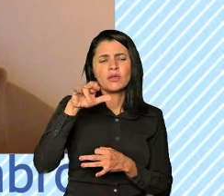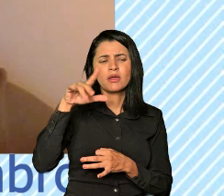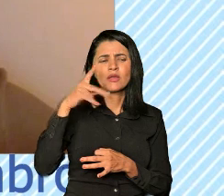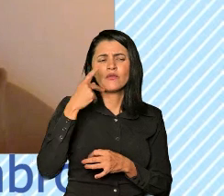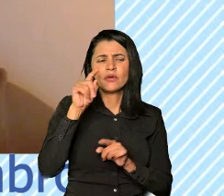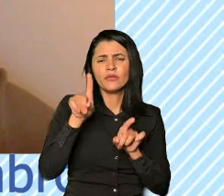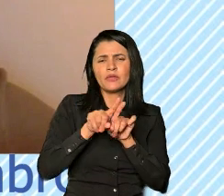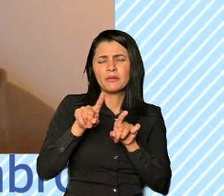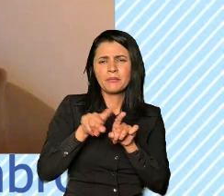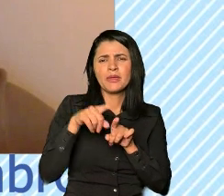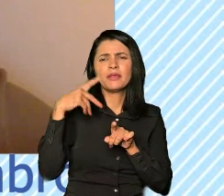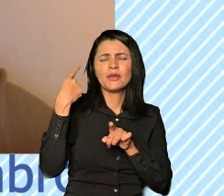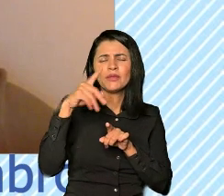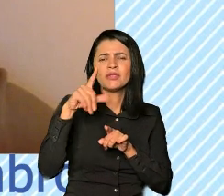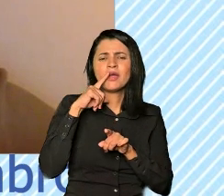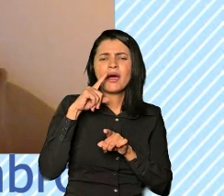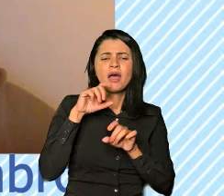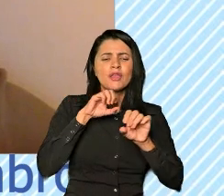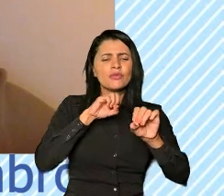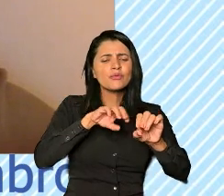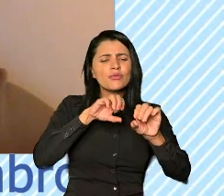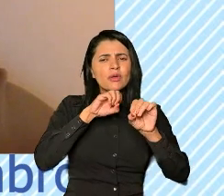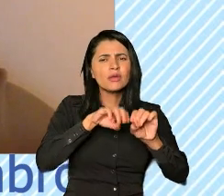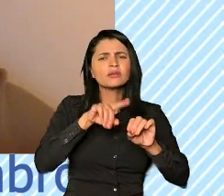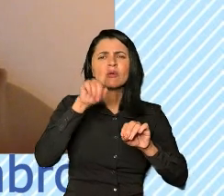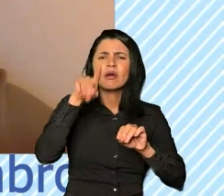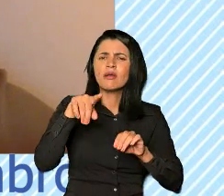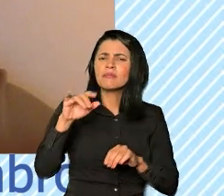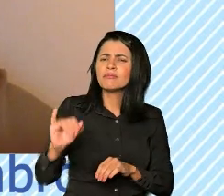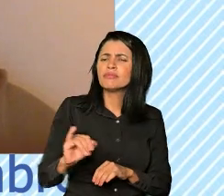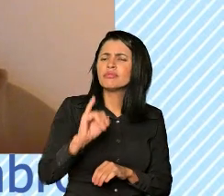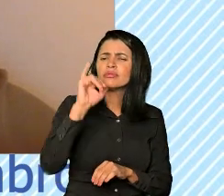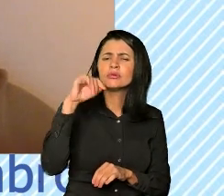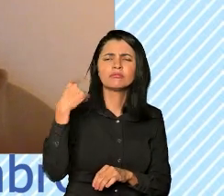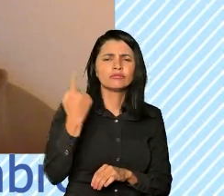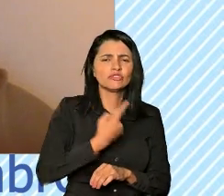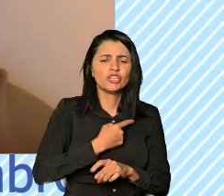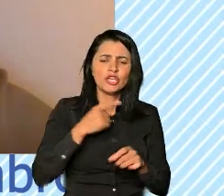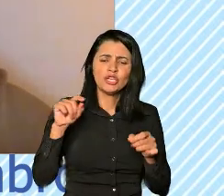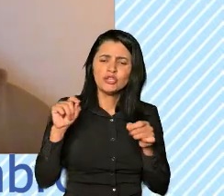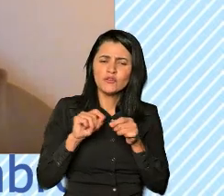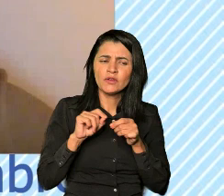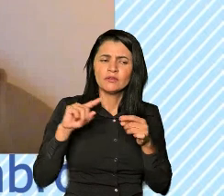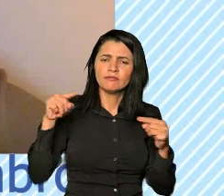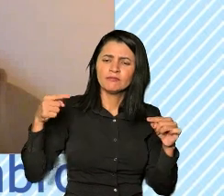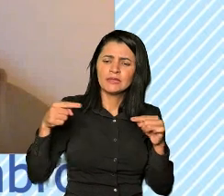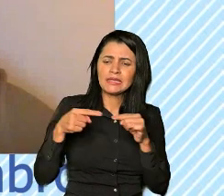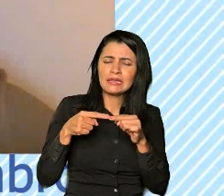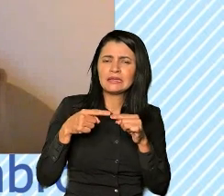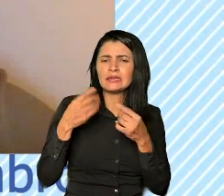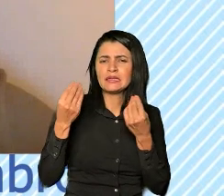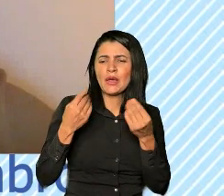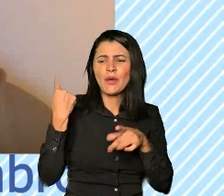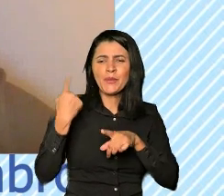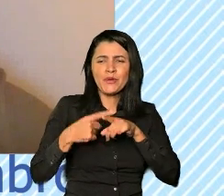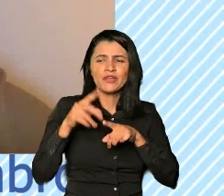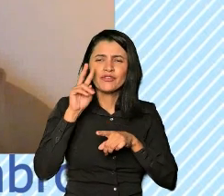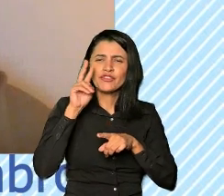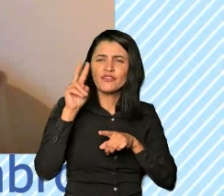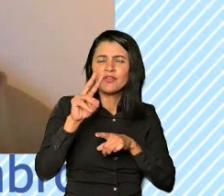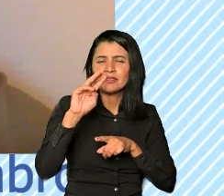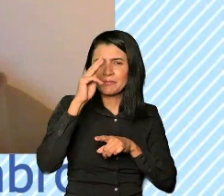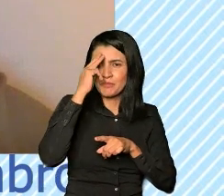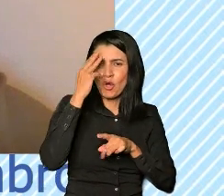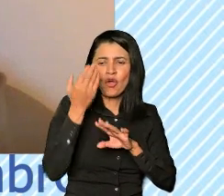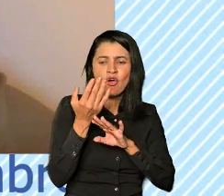essa questão da educação. Como é importante para a gente fazer essa ligação, né? Porque hoje a gente vê essa memória